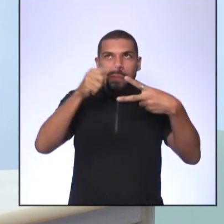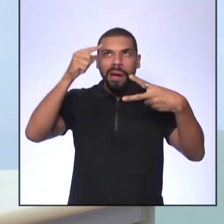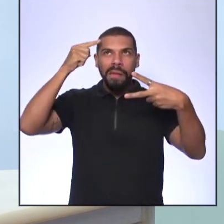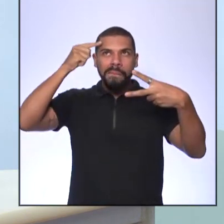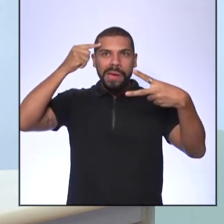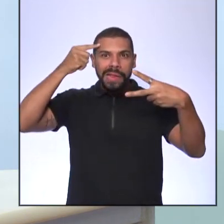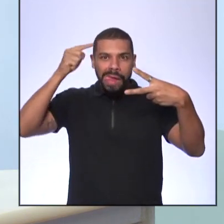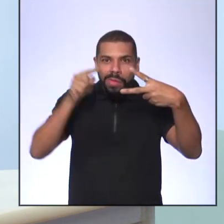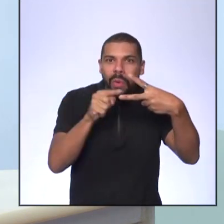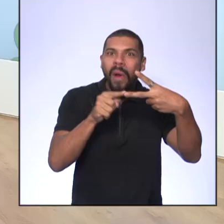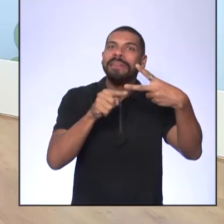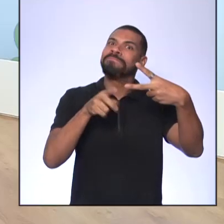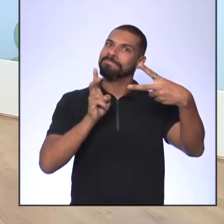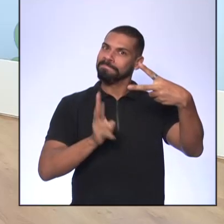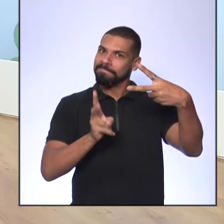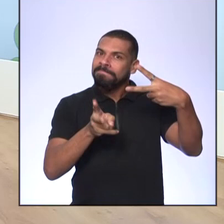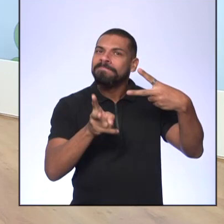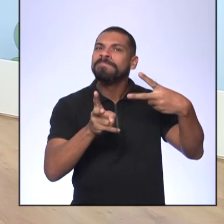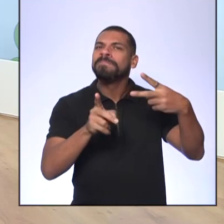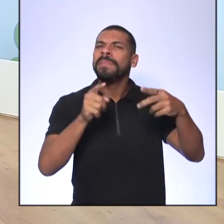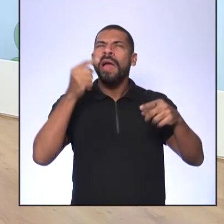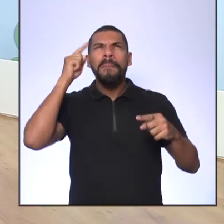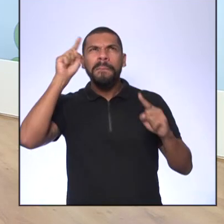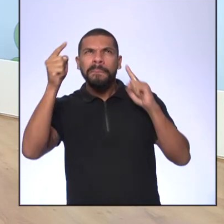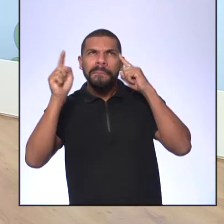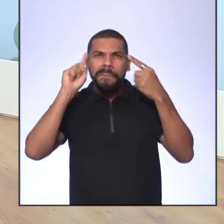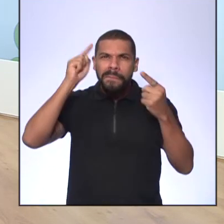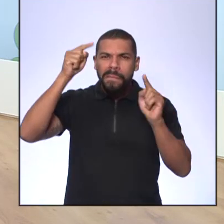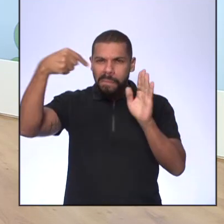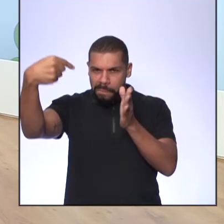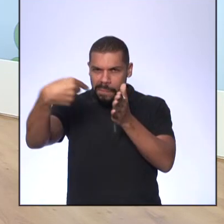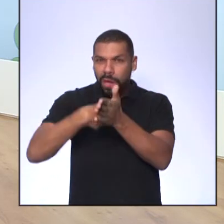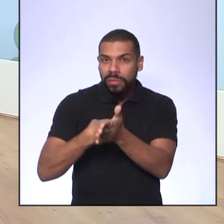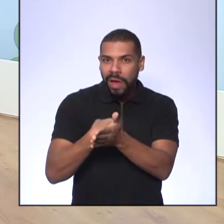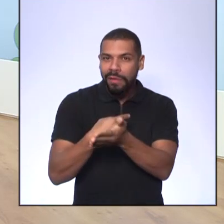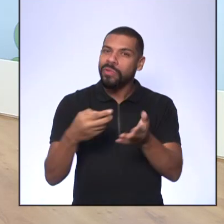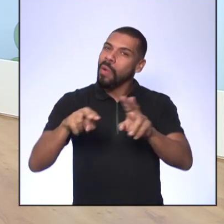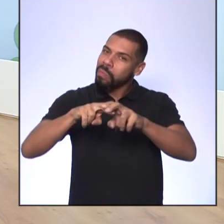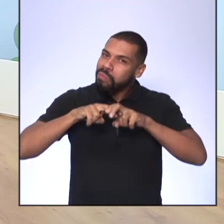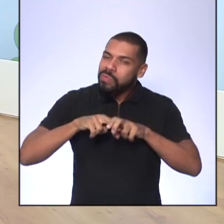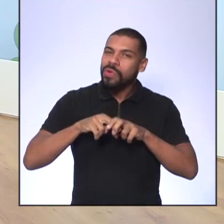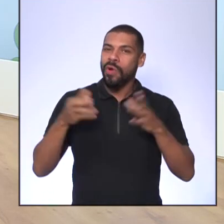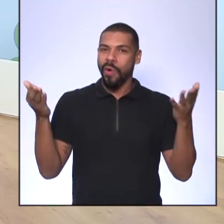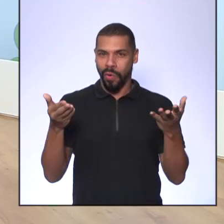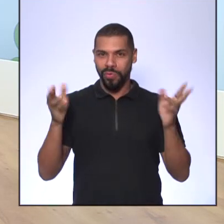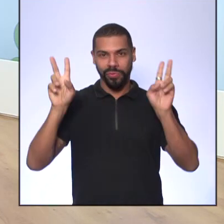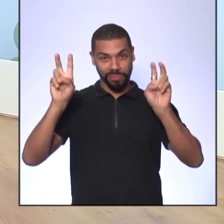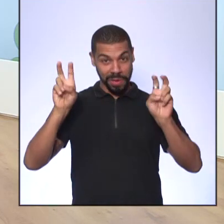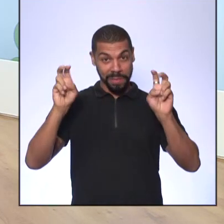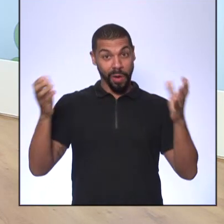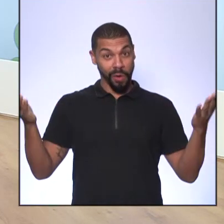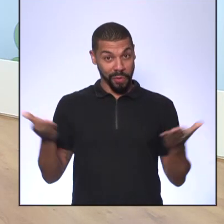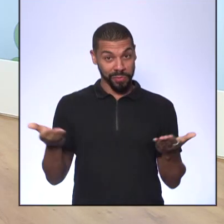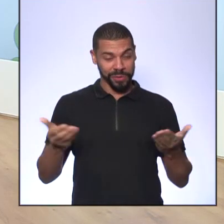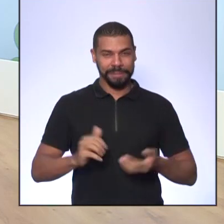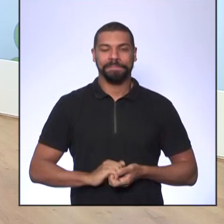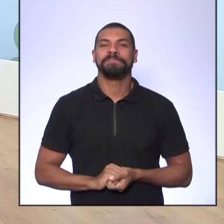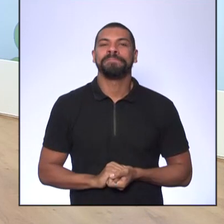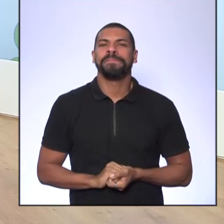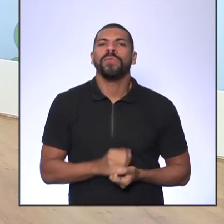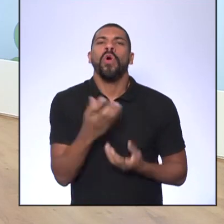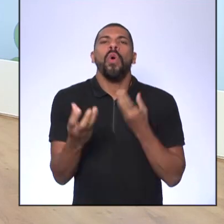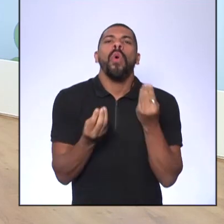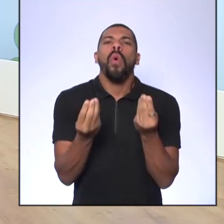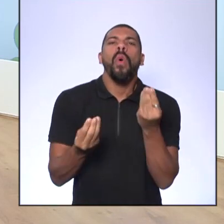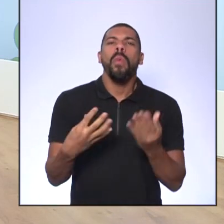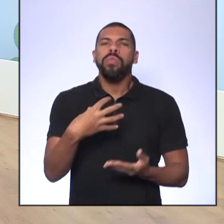postar, enfim, fazer diversos questionamentos, e é disso que a gente vai tratar um tanto hoje. A forma como a gente